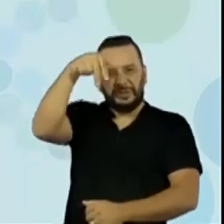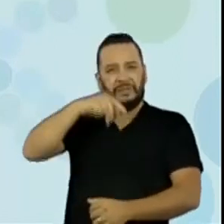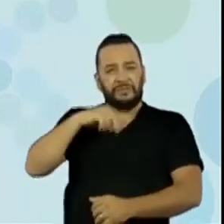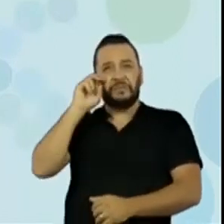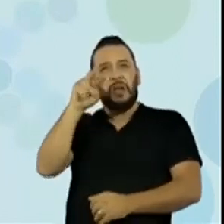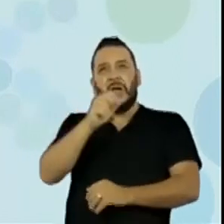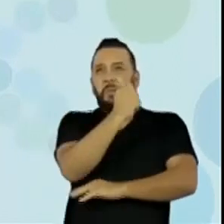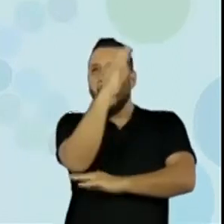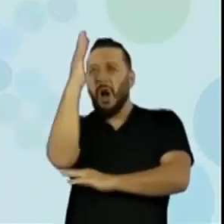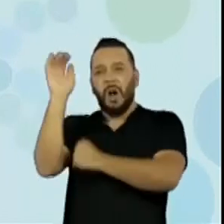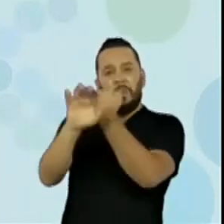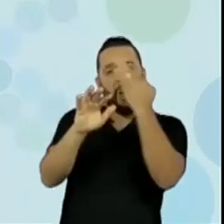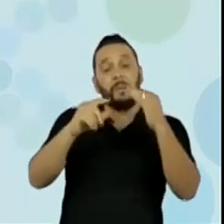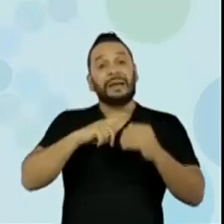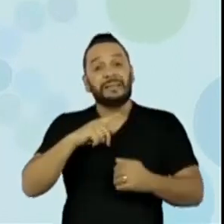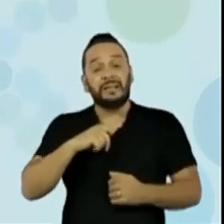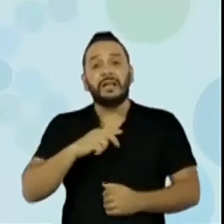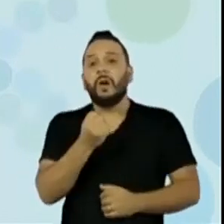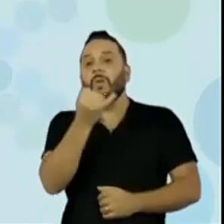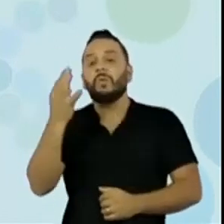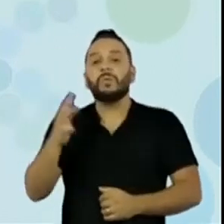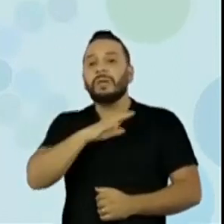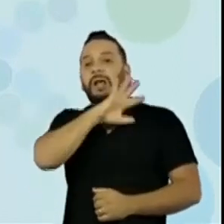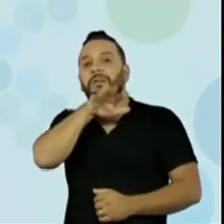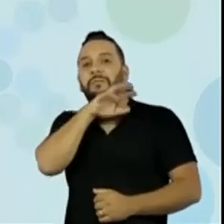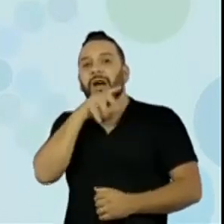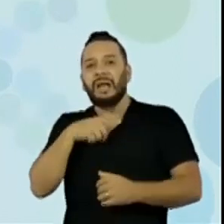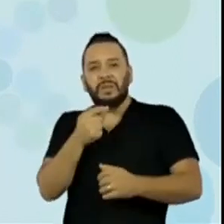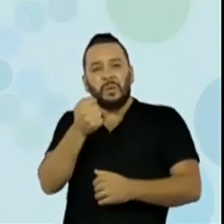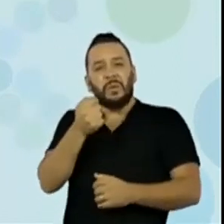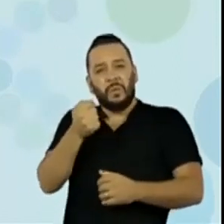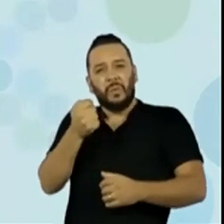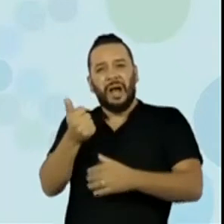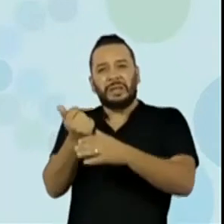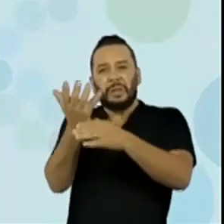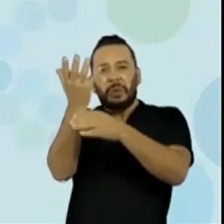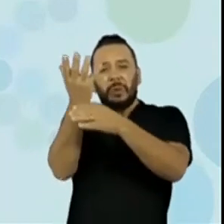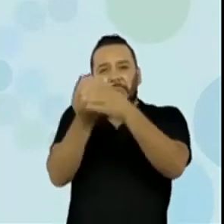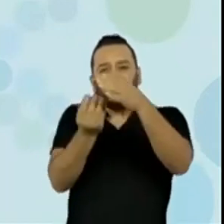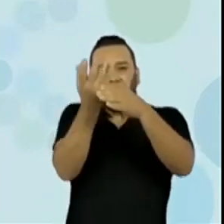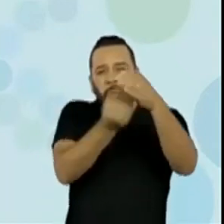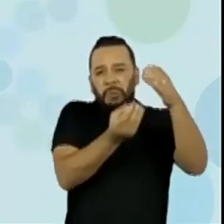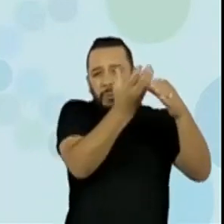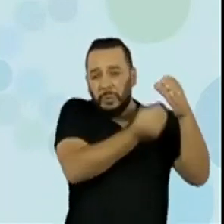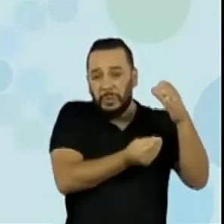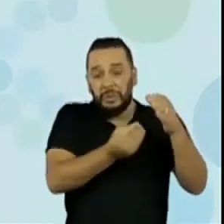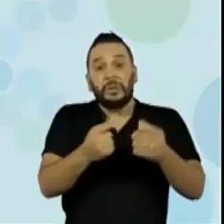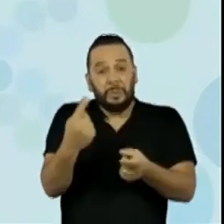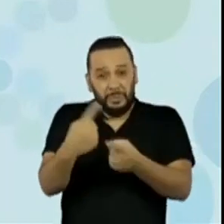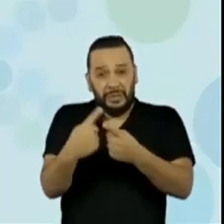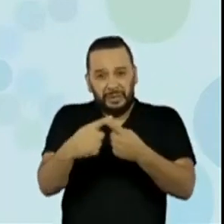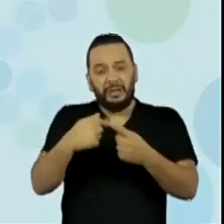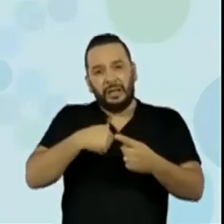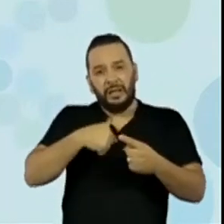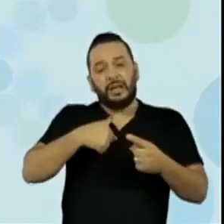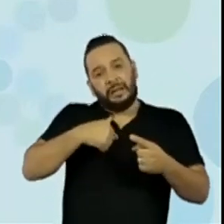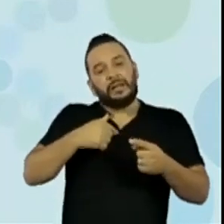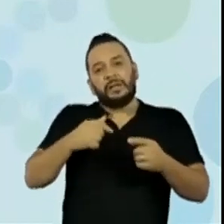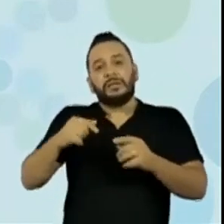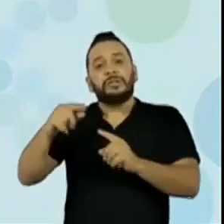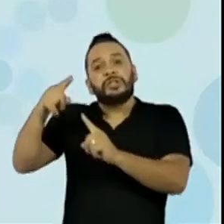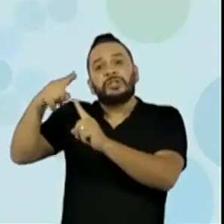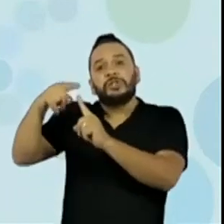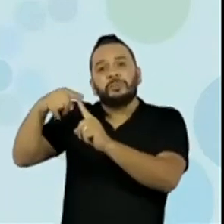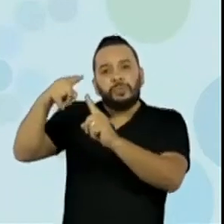que espécies ameaçadas pela destruição da Mata Atlântica possam se abrigar na Amazônia, pois o clima e o relevo são